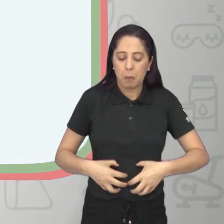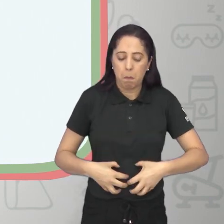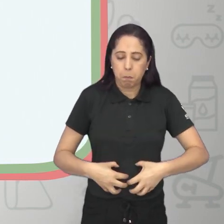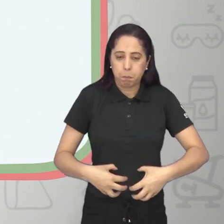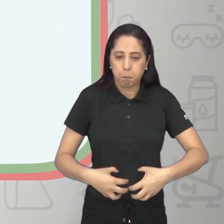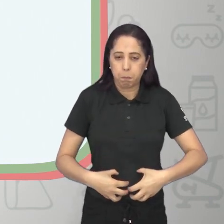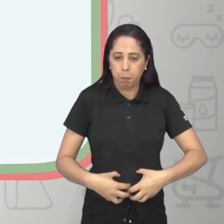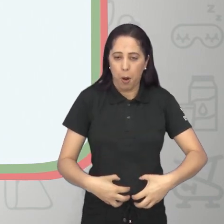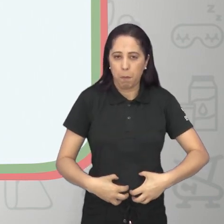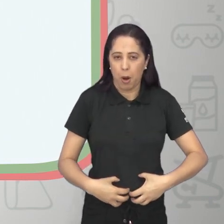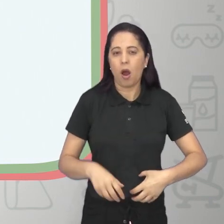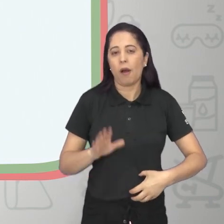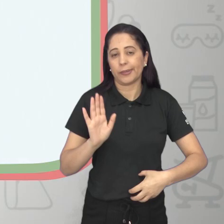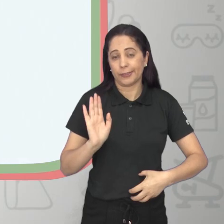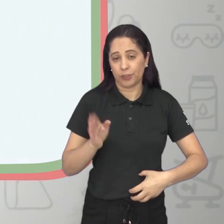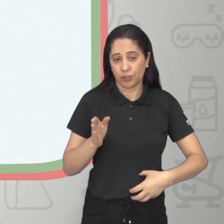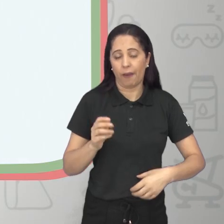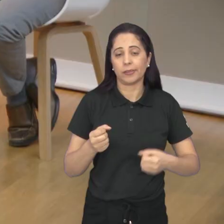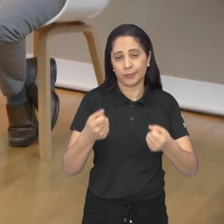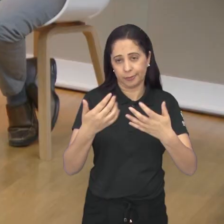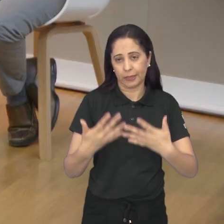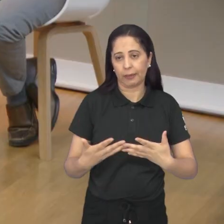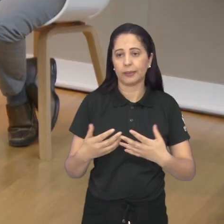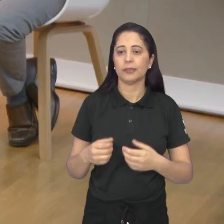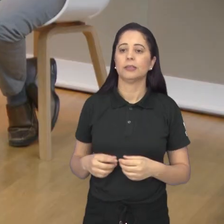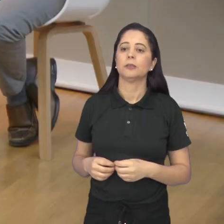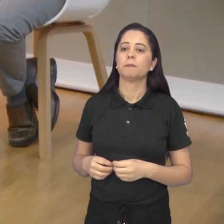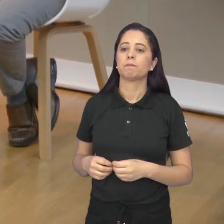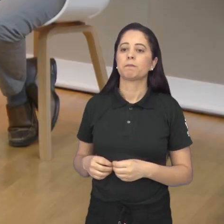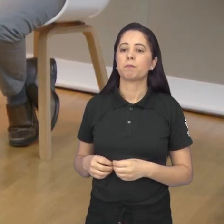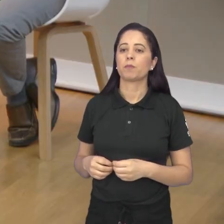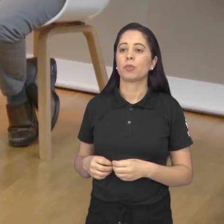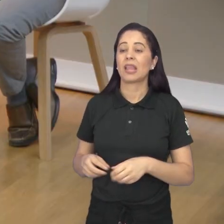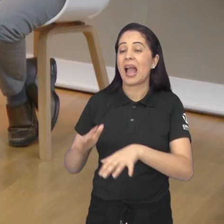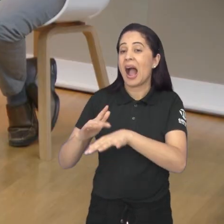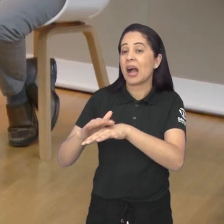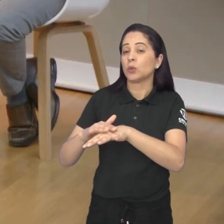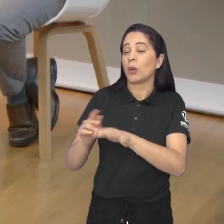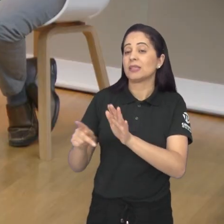no intestino, nós falamos aqui que são a retirada, né, daqueles pólipos. É